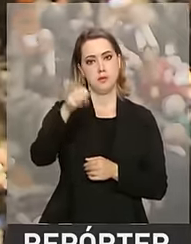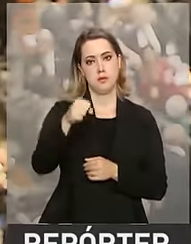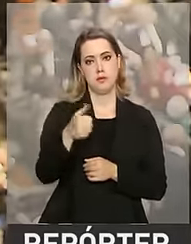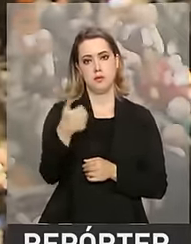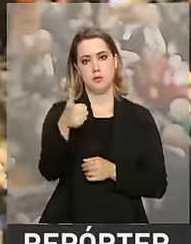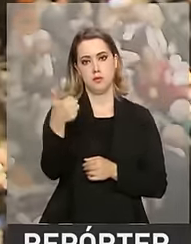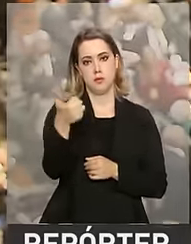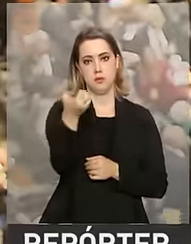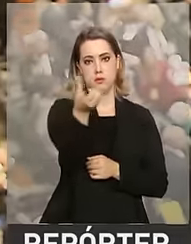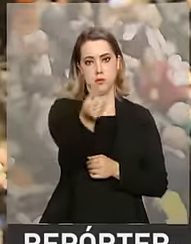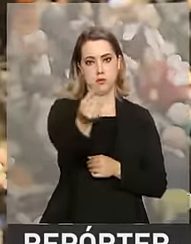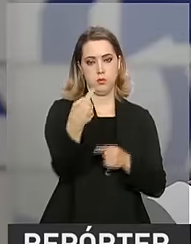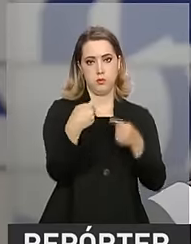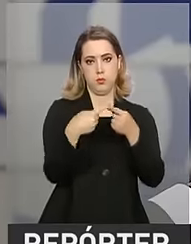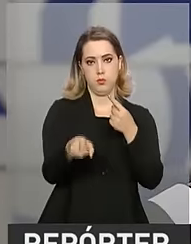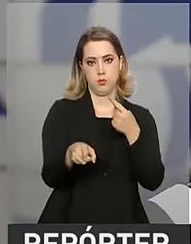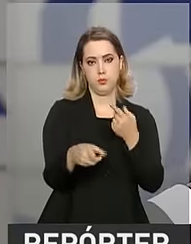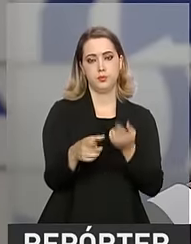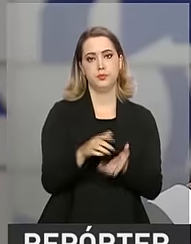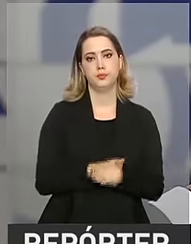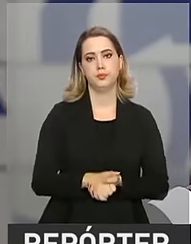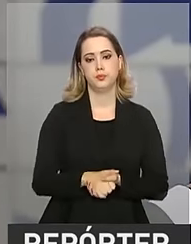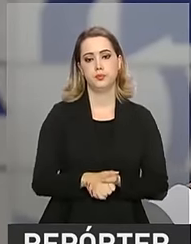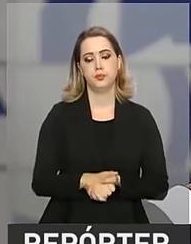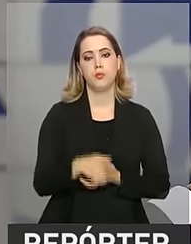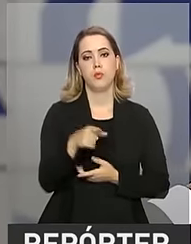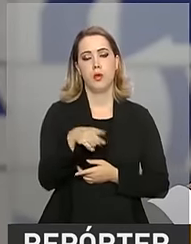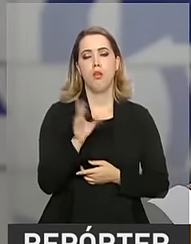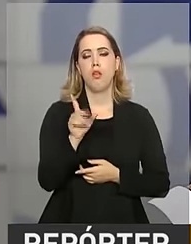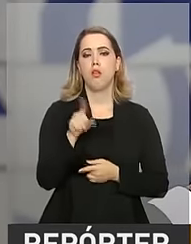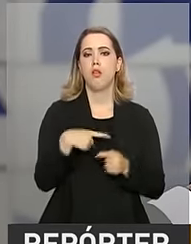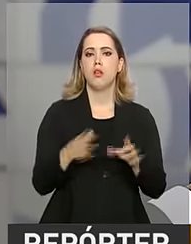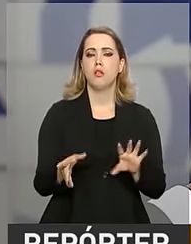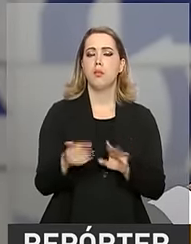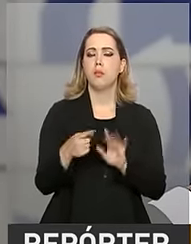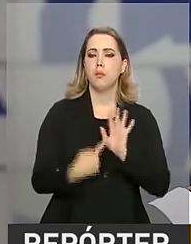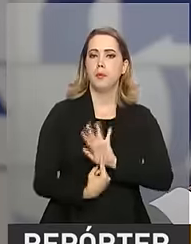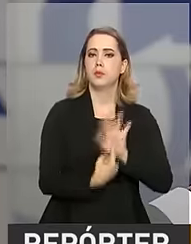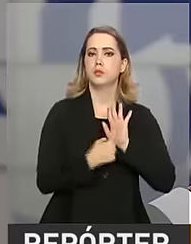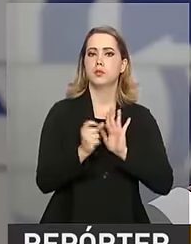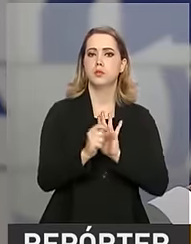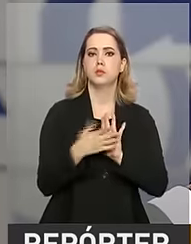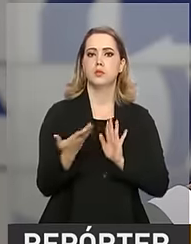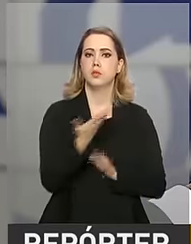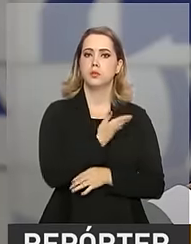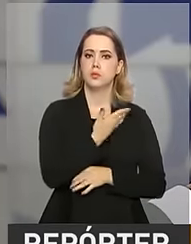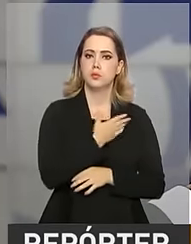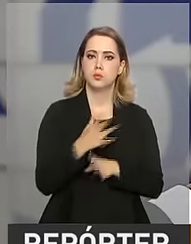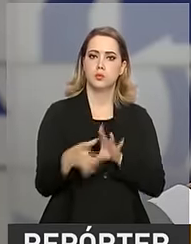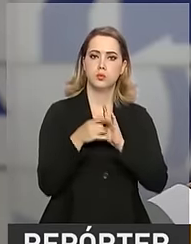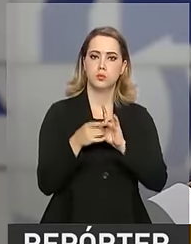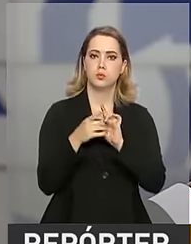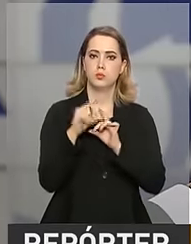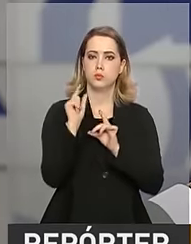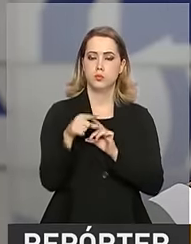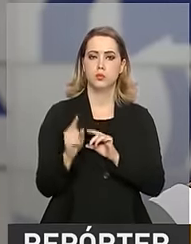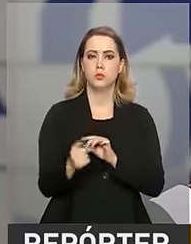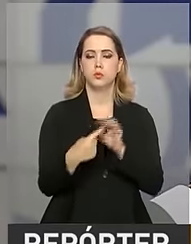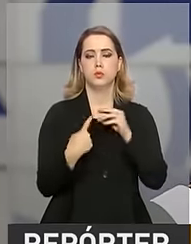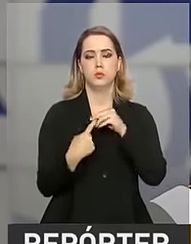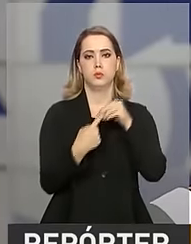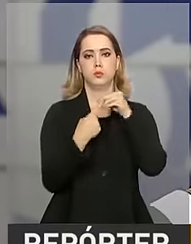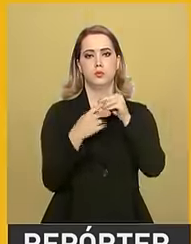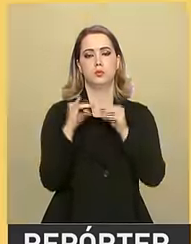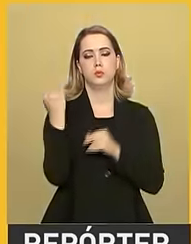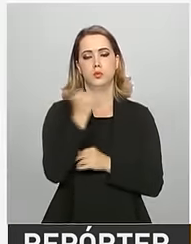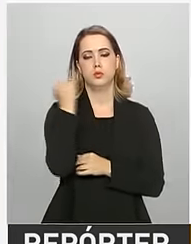116 contrários é confiança que a base está unida Coesa mas principalmente essa unidade é pela importância de matérias como ess pro